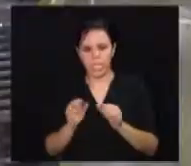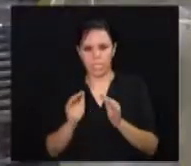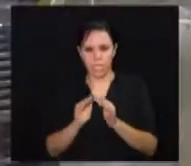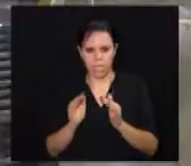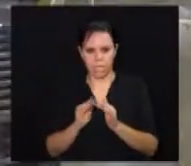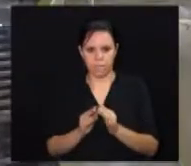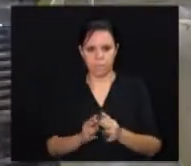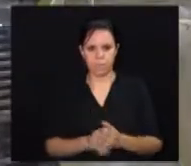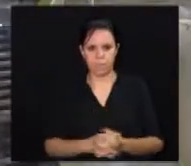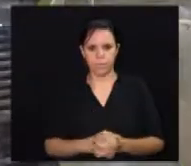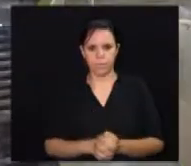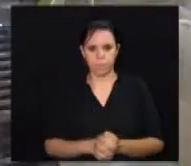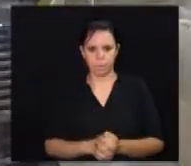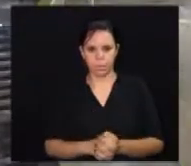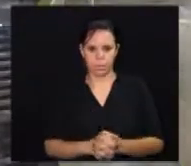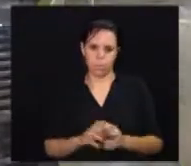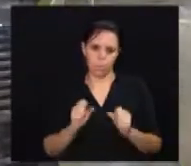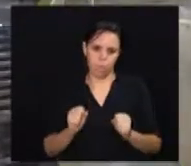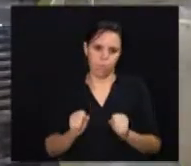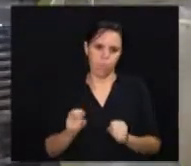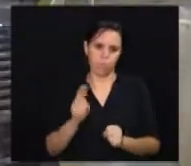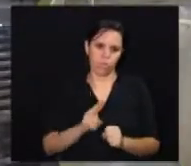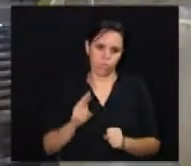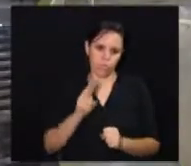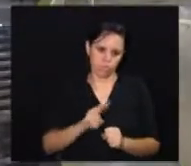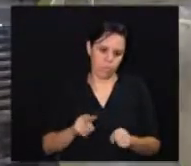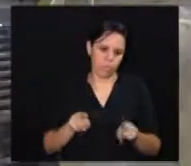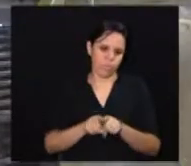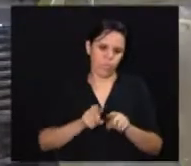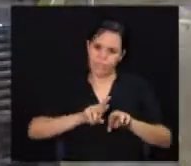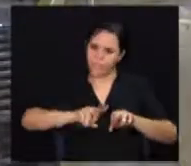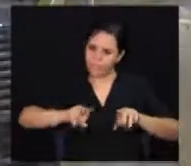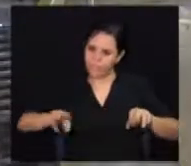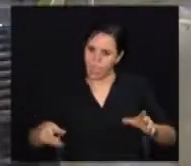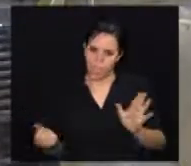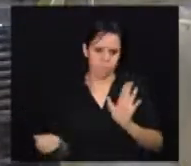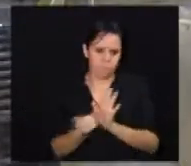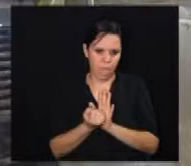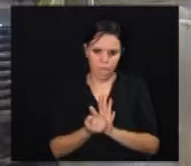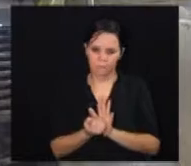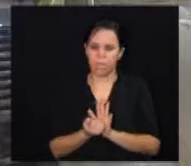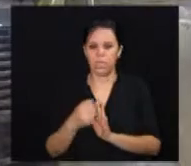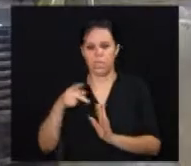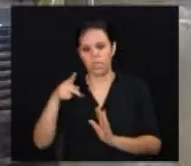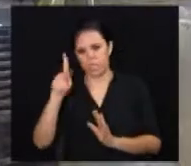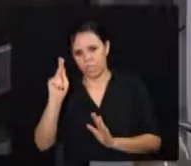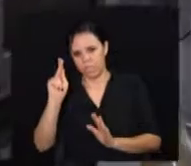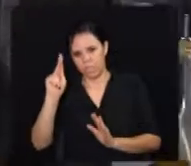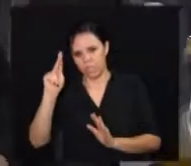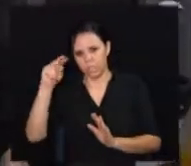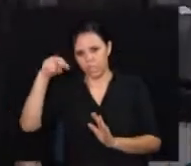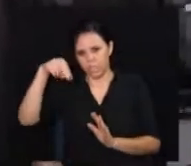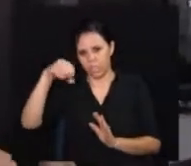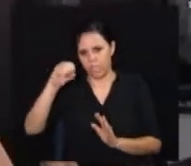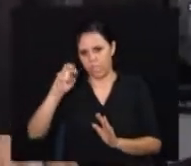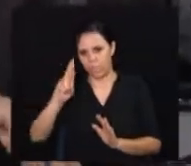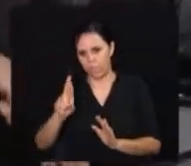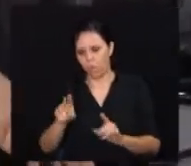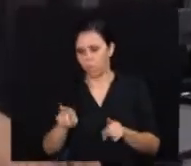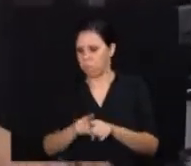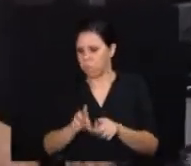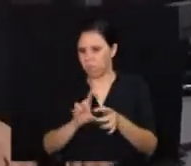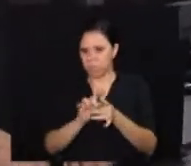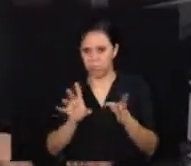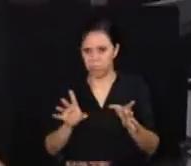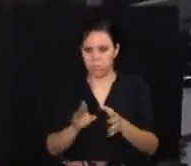em casa a gente pode usar um caldo de legumes quinor na água. Aqui a gente usa legumes frescos mesmo, picadinhos, né? Deixa cozinhar na